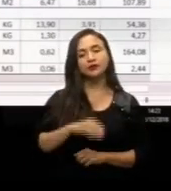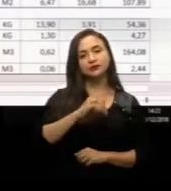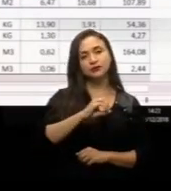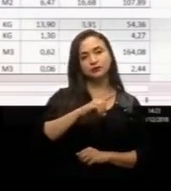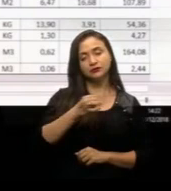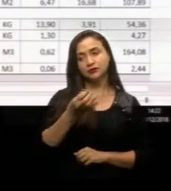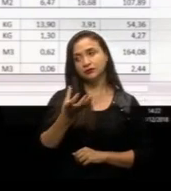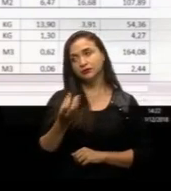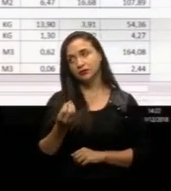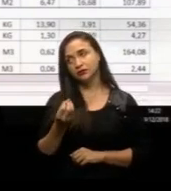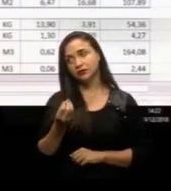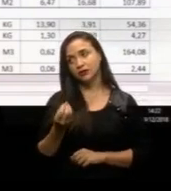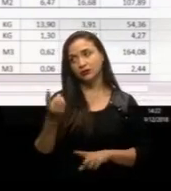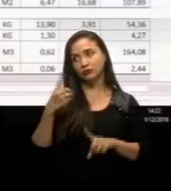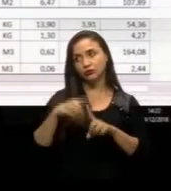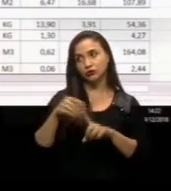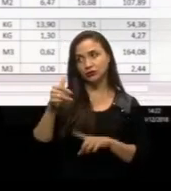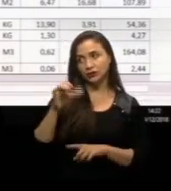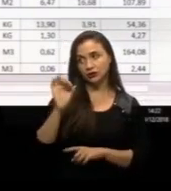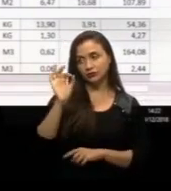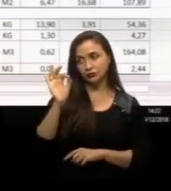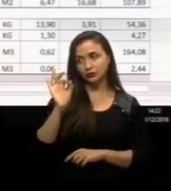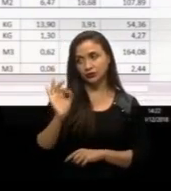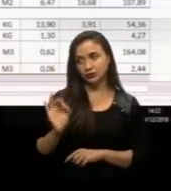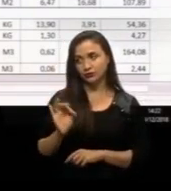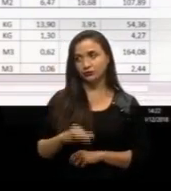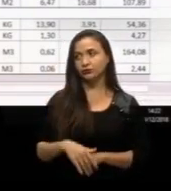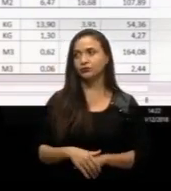0,60. Vamos multiplicar isso aqui pelos 10%.